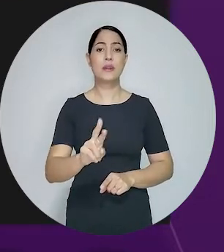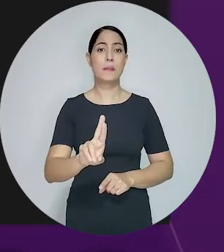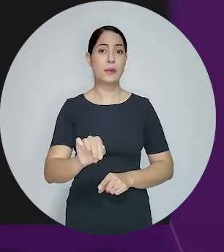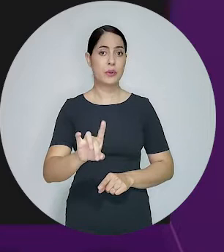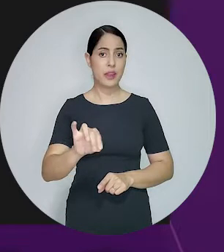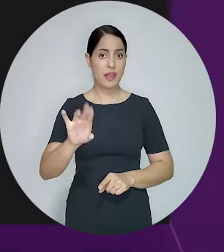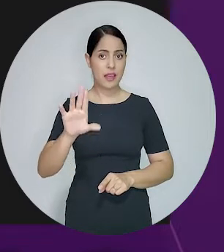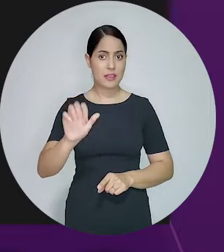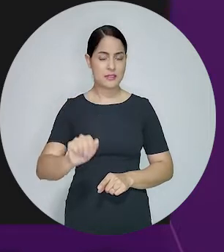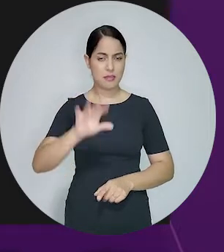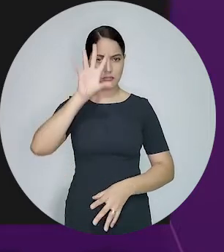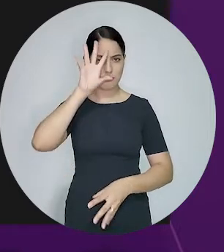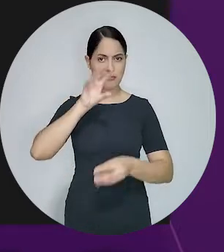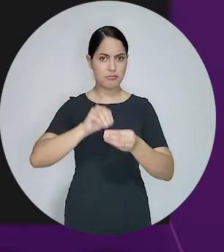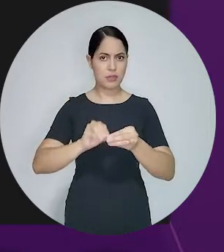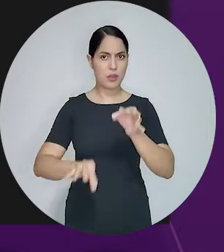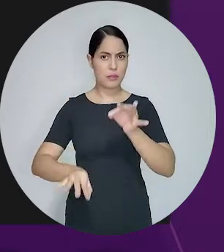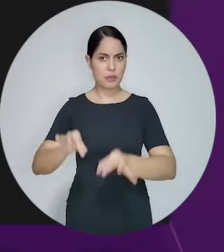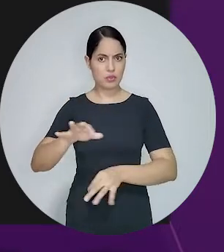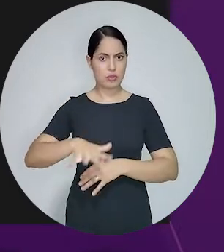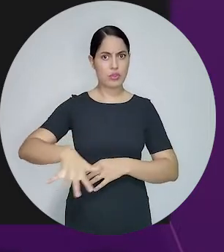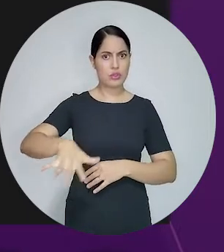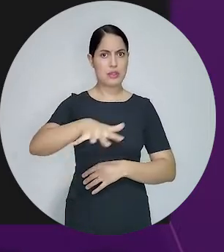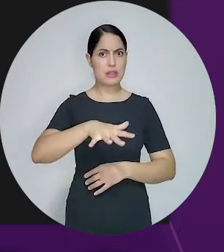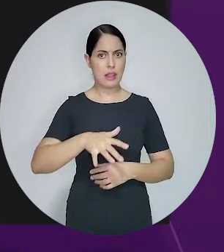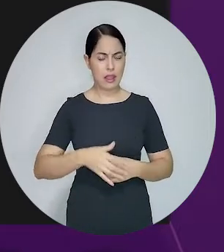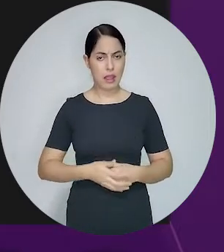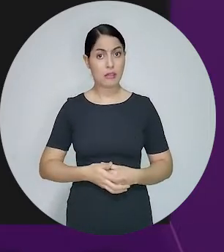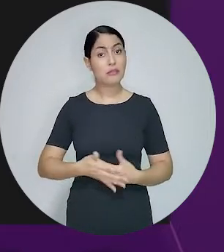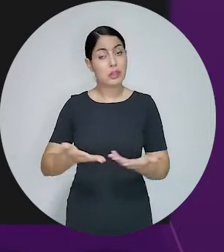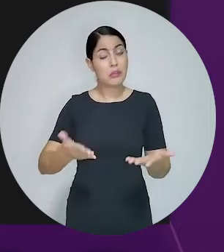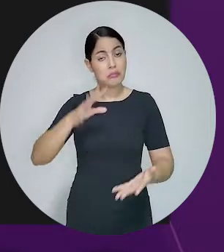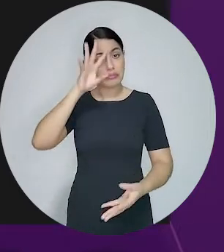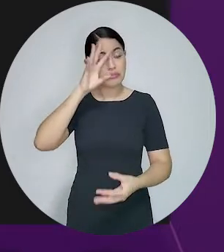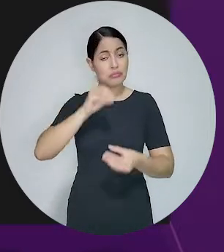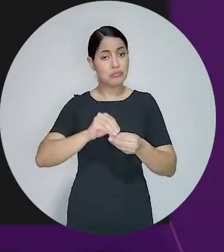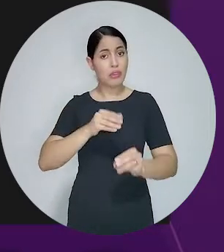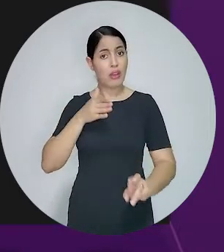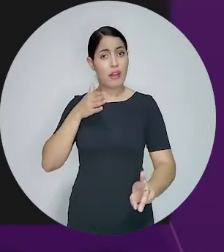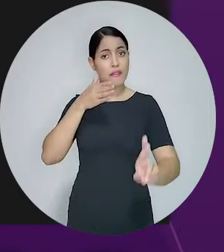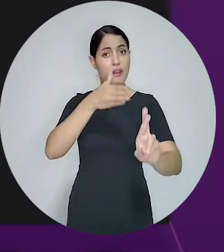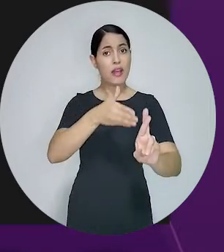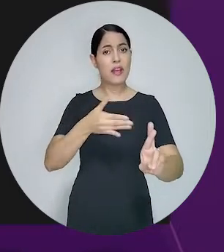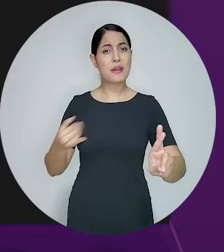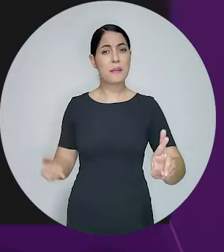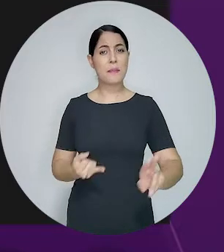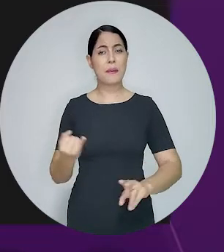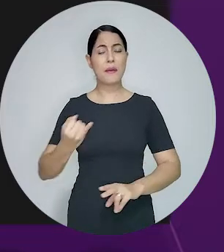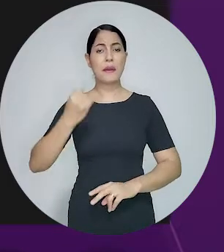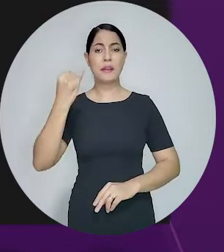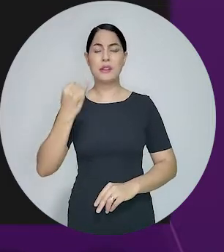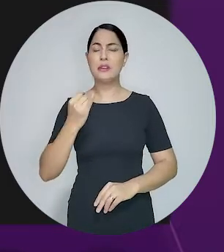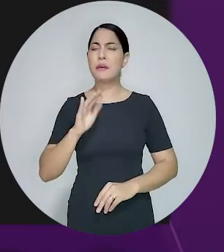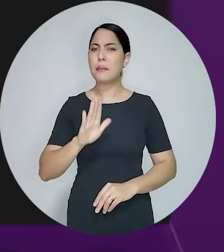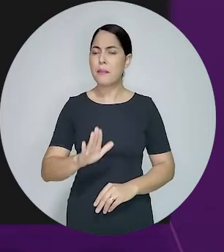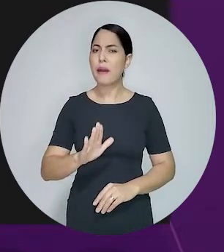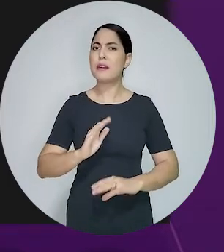jurisprudência, né? E dentro dessa grande referência do direito jurisprudencial brasileiro, o Código acaba